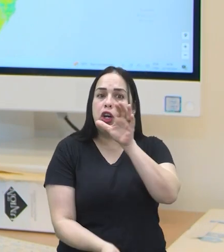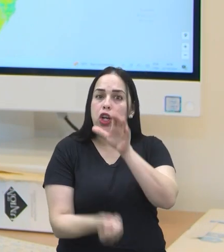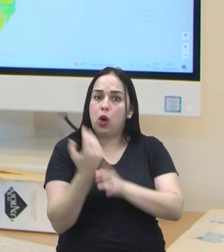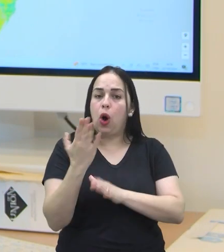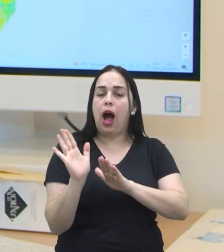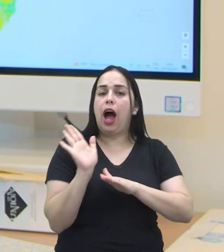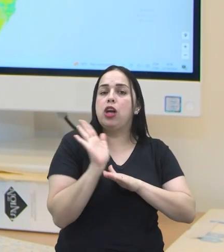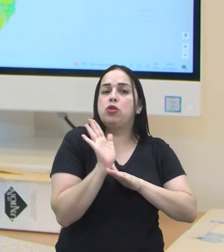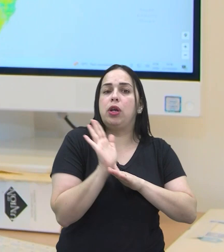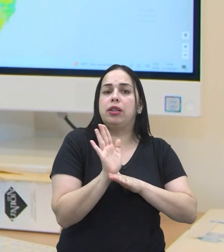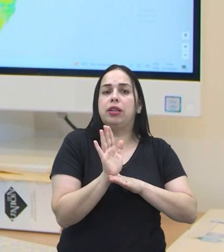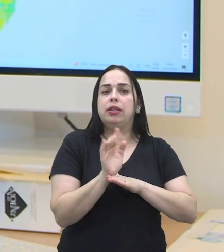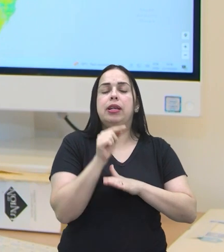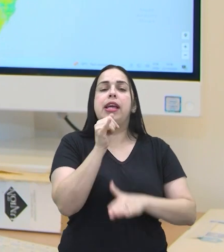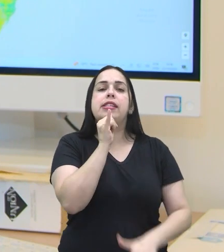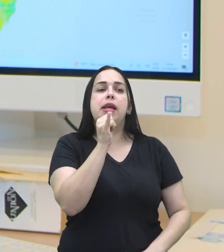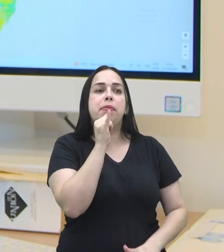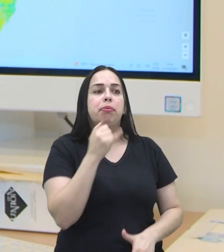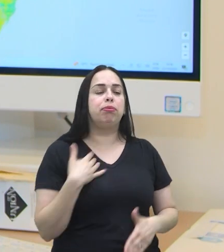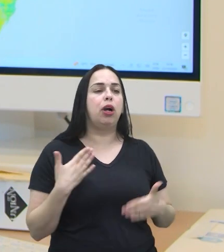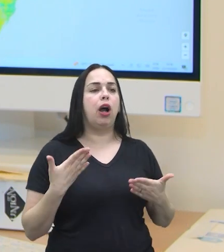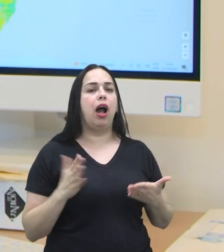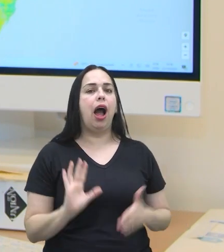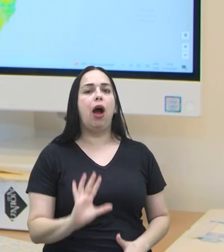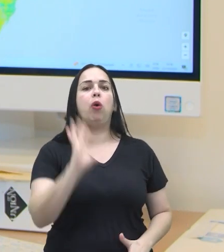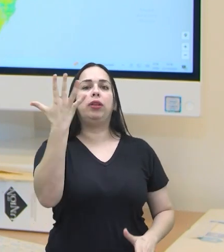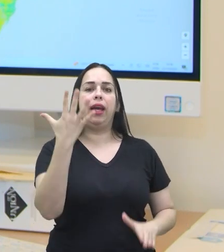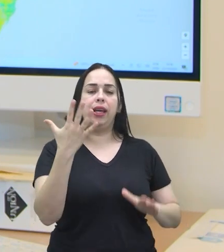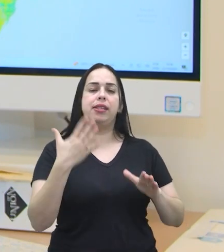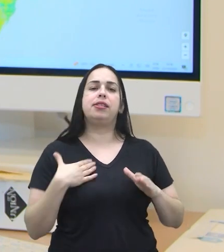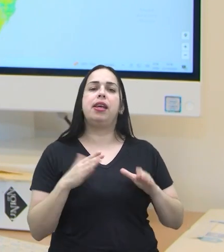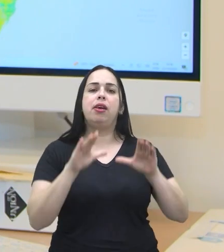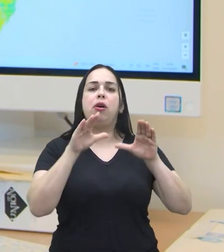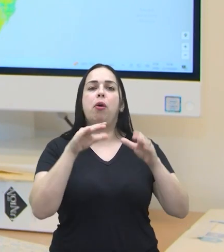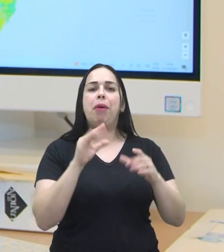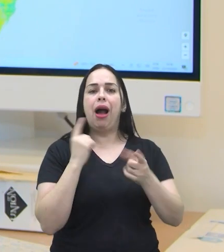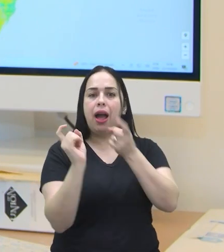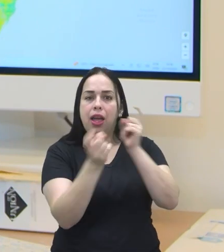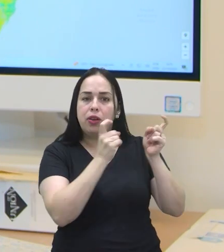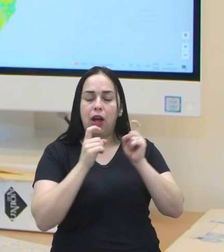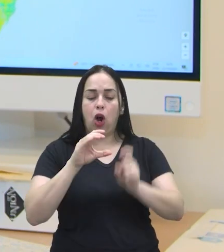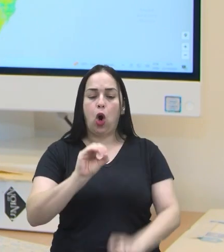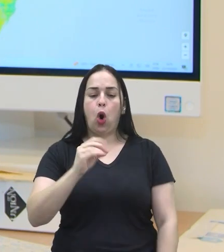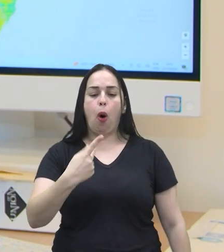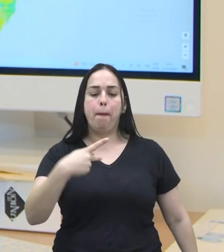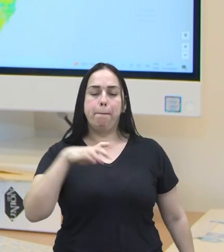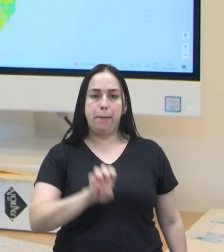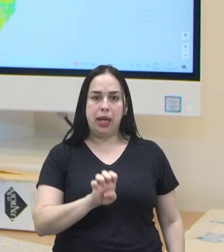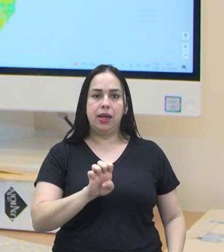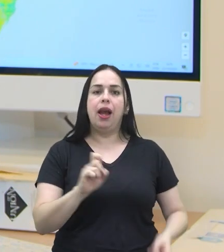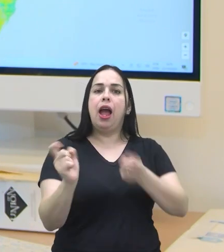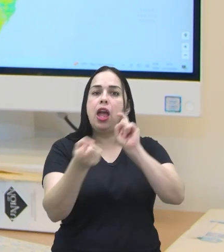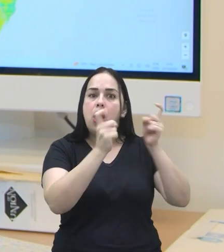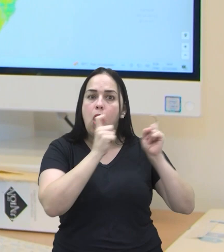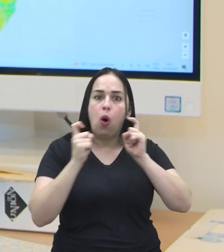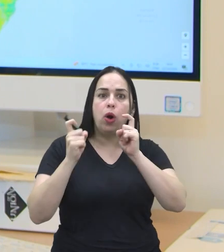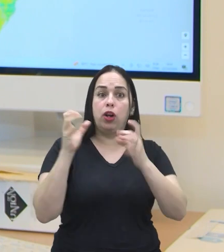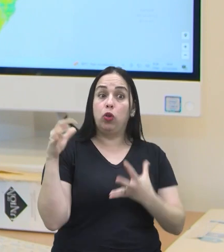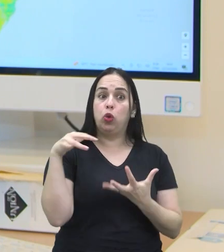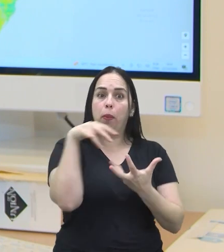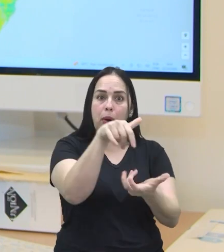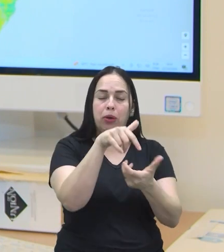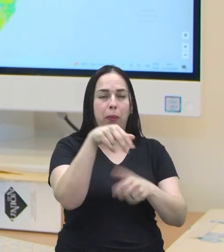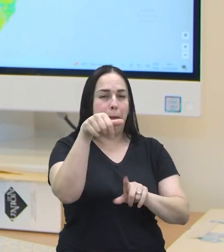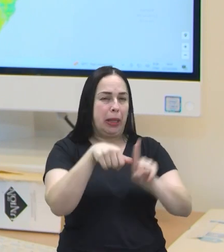tem desenvolvido para quando ele vai para uma reunião, por exemplo, a COP das mudanças climáticas, que a gente sempre vê na televisão acontecendo